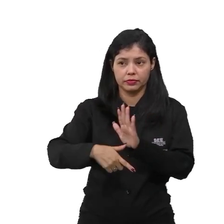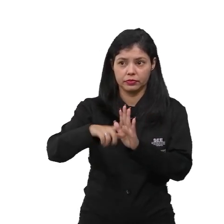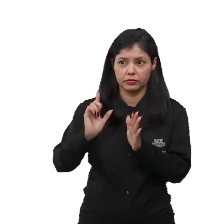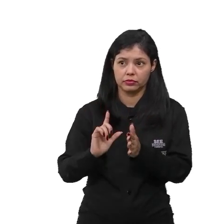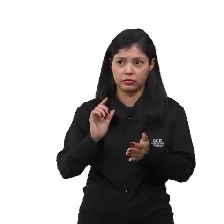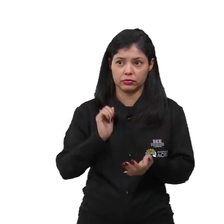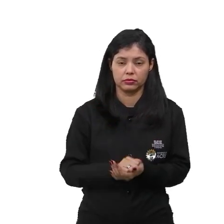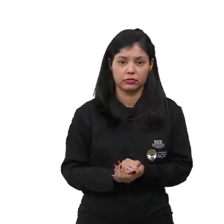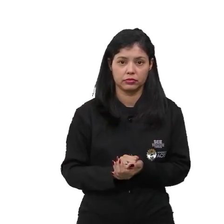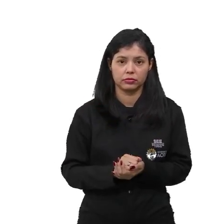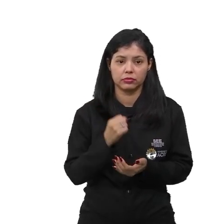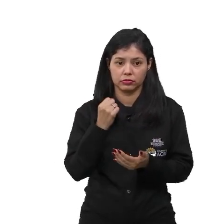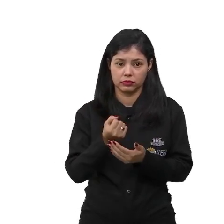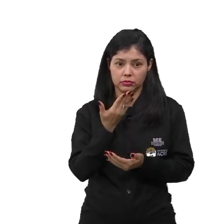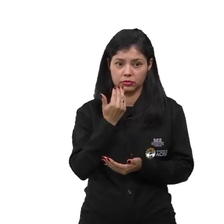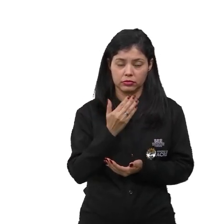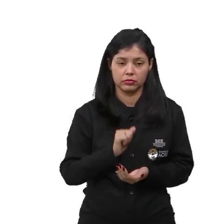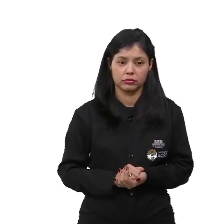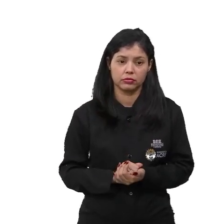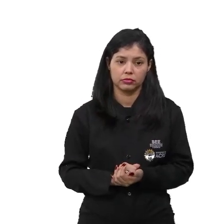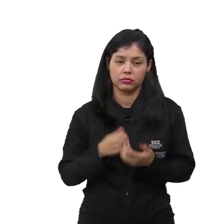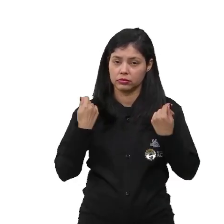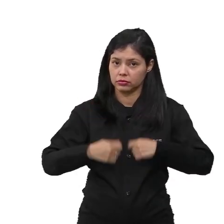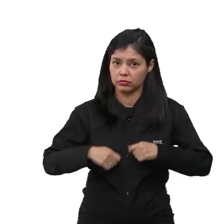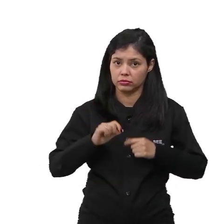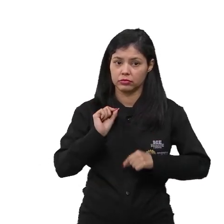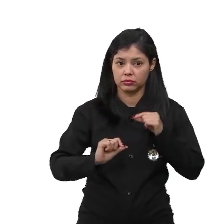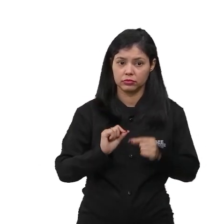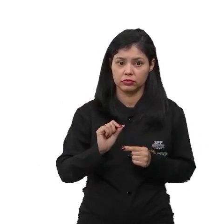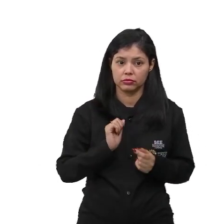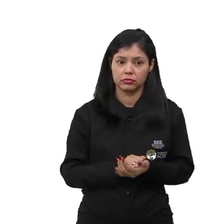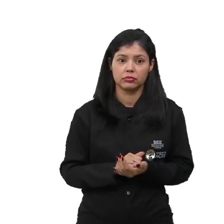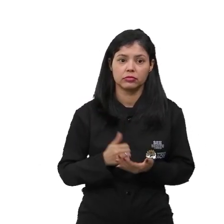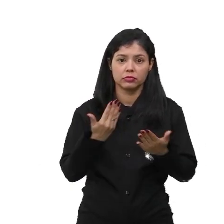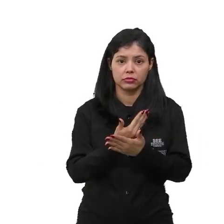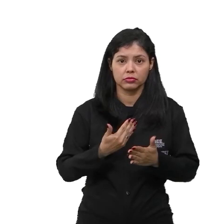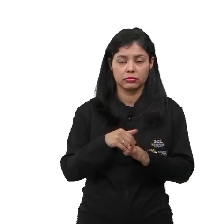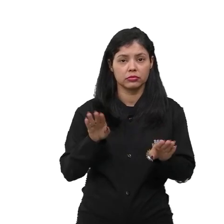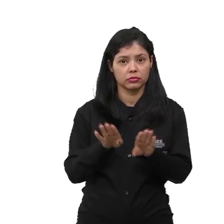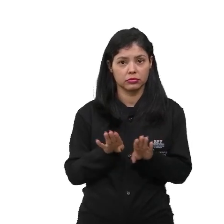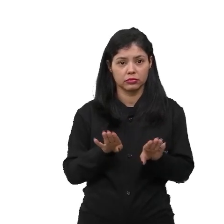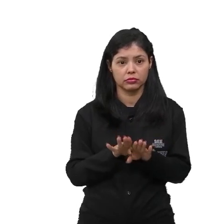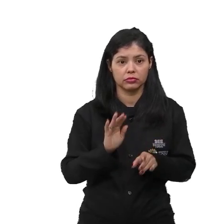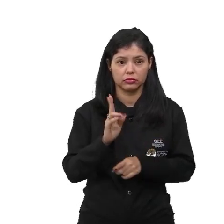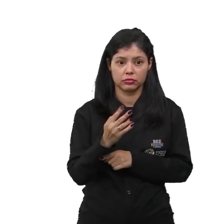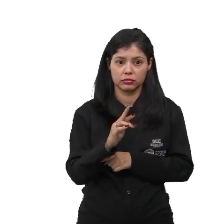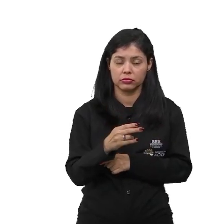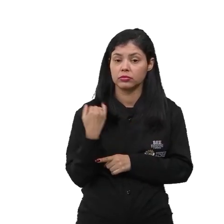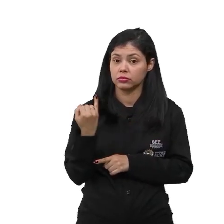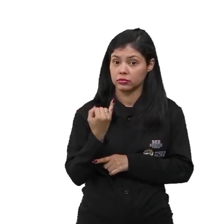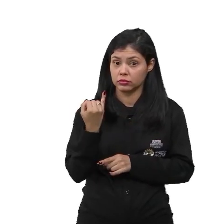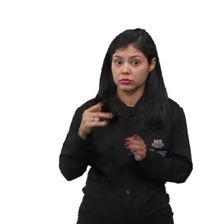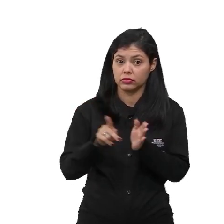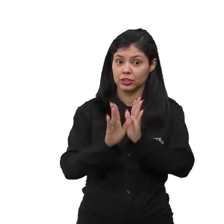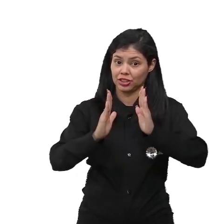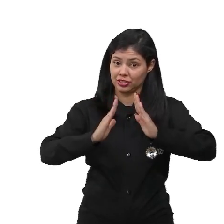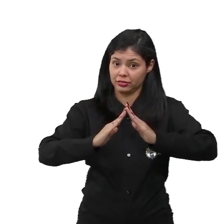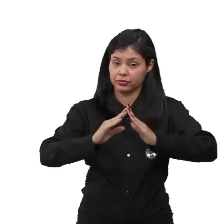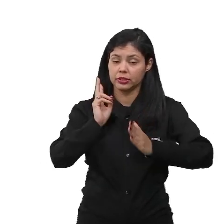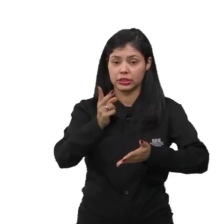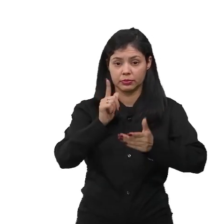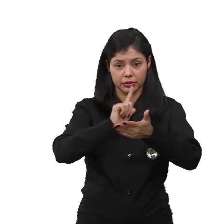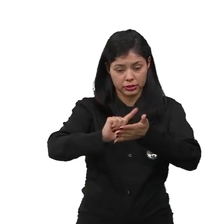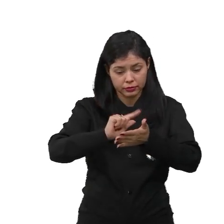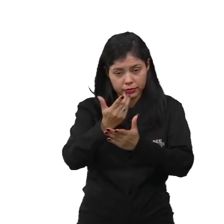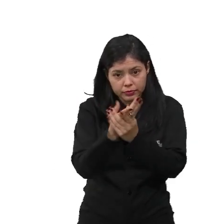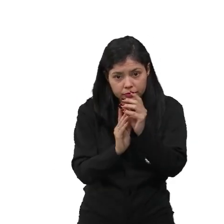de consumi-la, tá? É preciso também tomar ali cuidado ali com a questão da higiene pessoal e doméstica, então sempre lavar